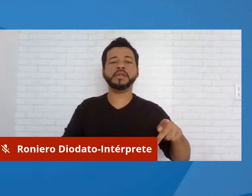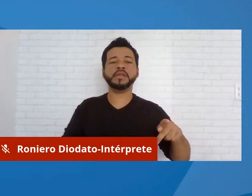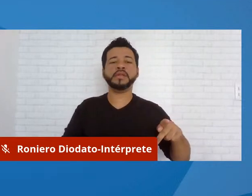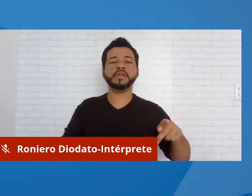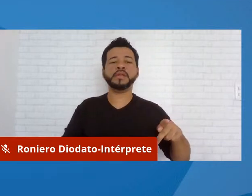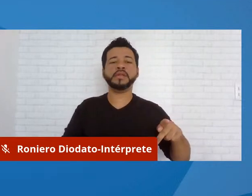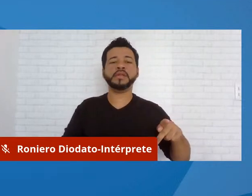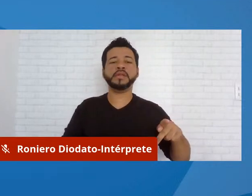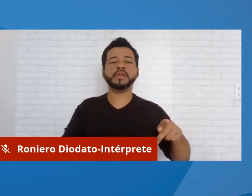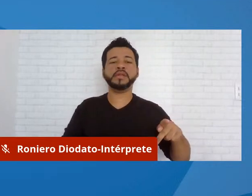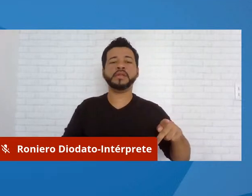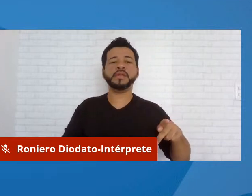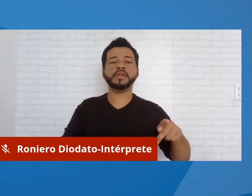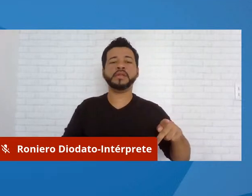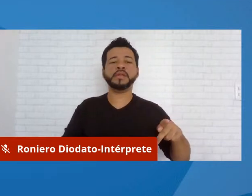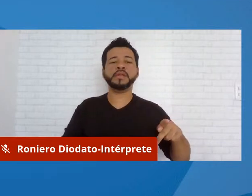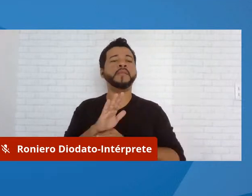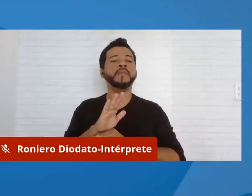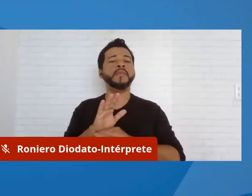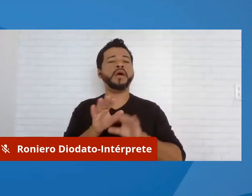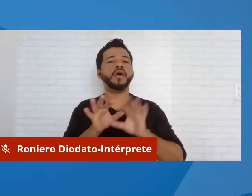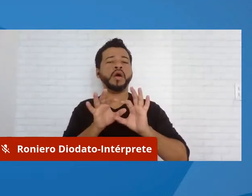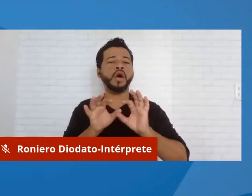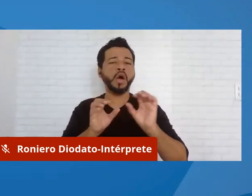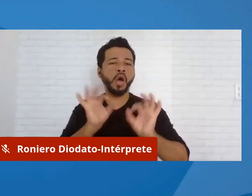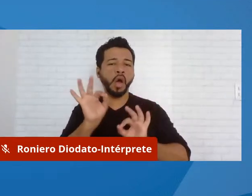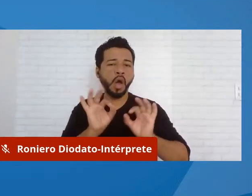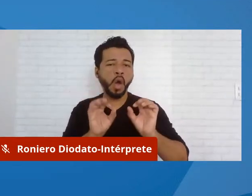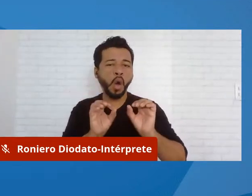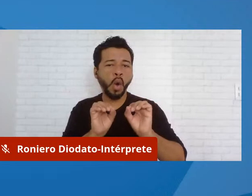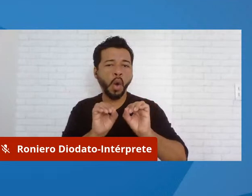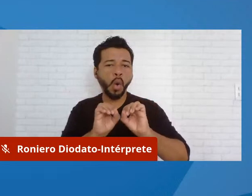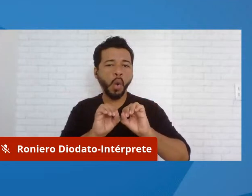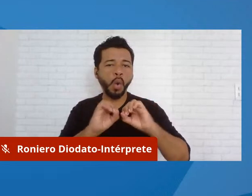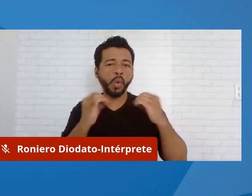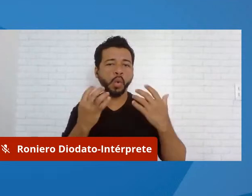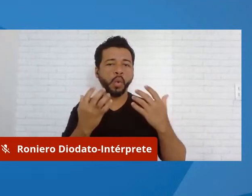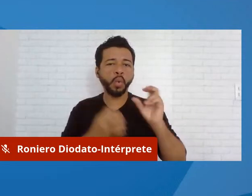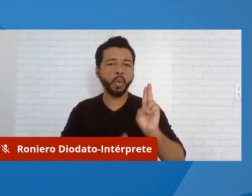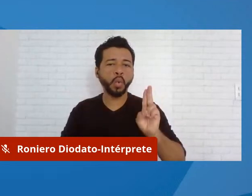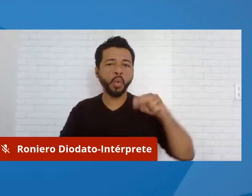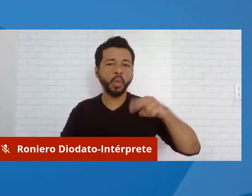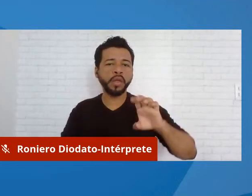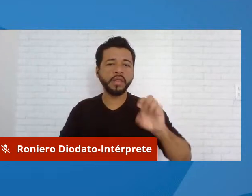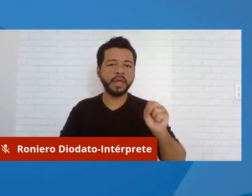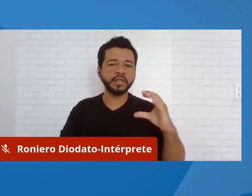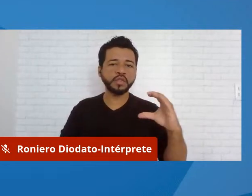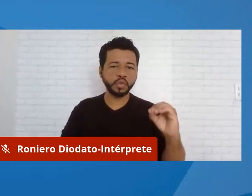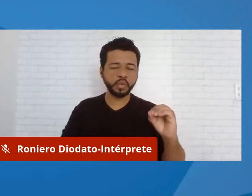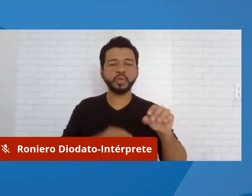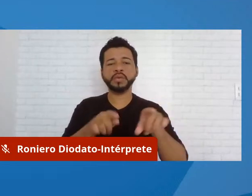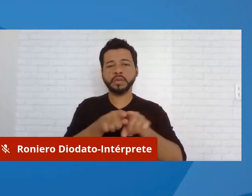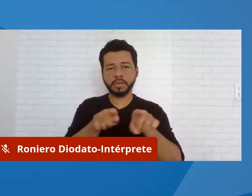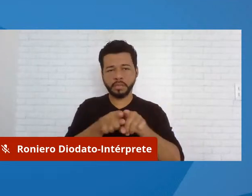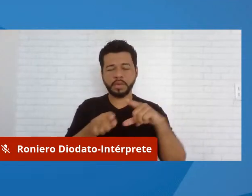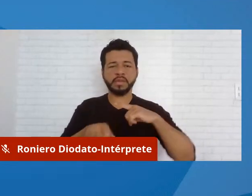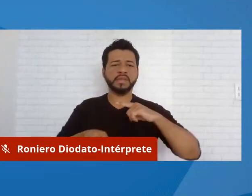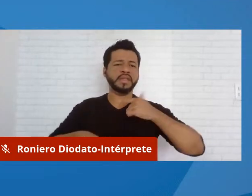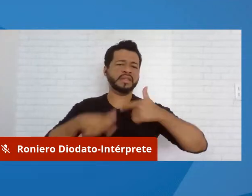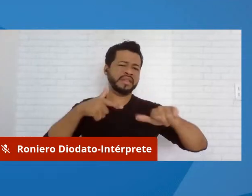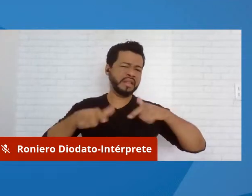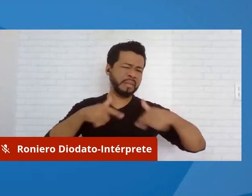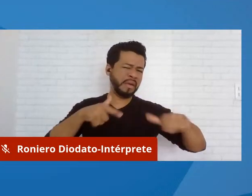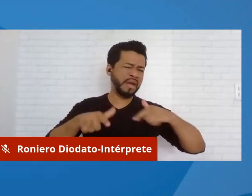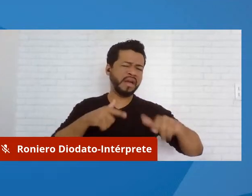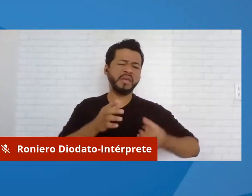das Nações Unidas para Educação, Ciência e Cultura, a UNESCO. Ele tem uma vasta produção acadêmica